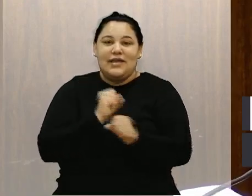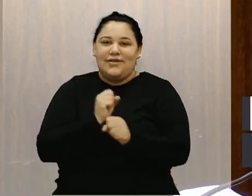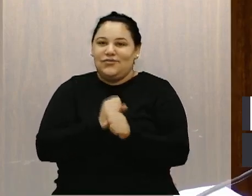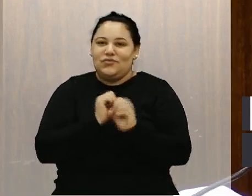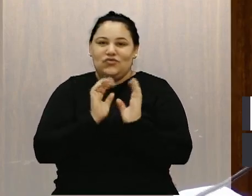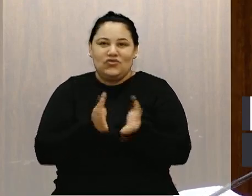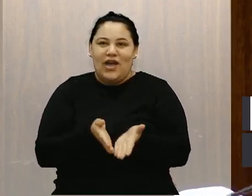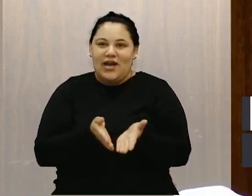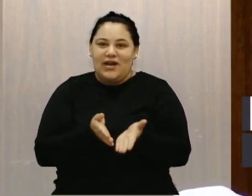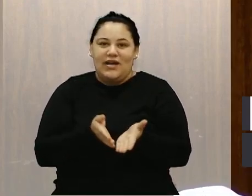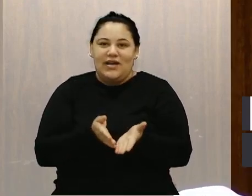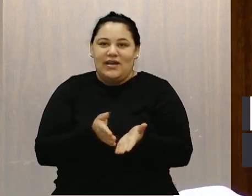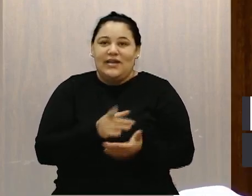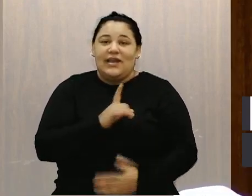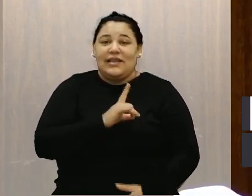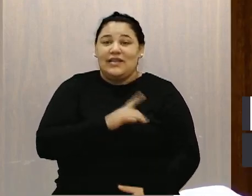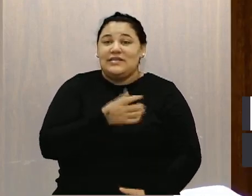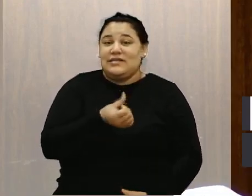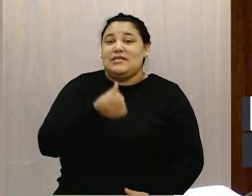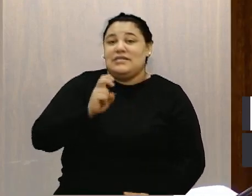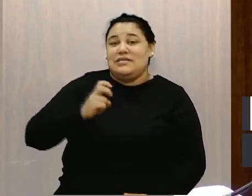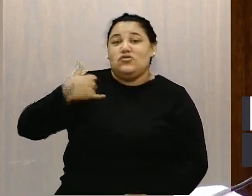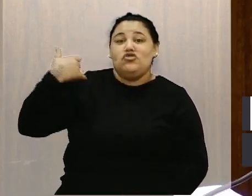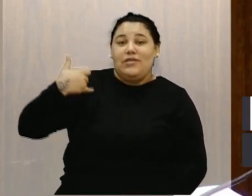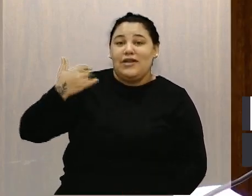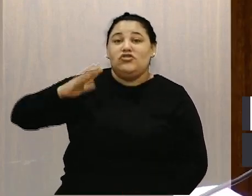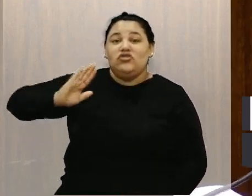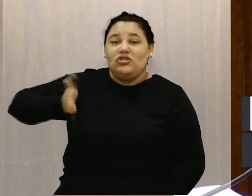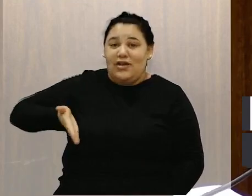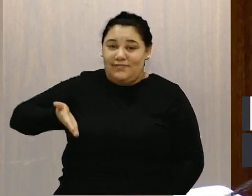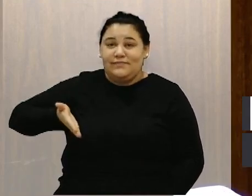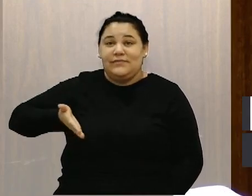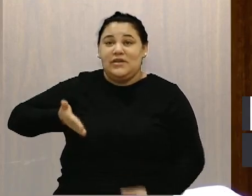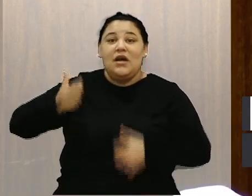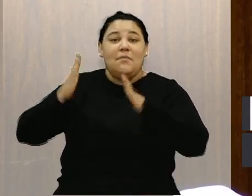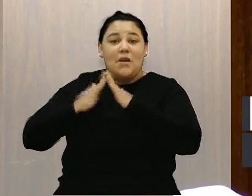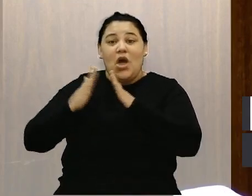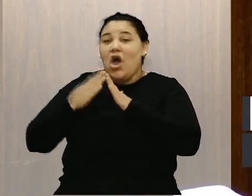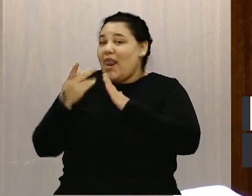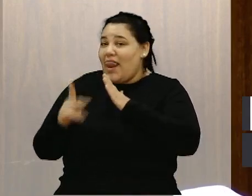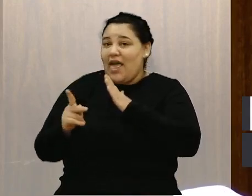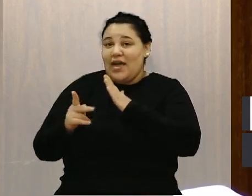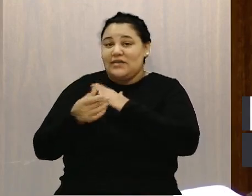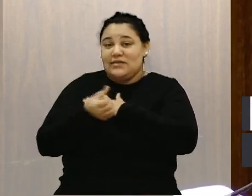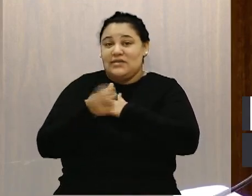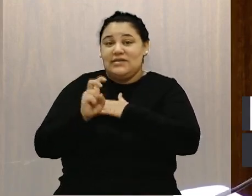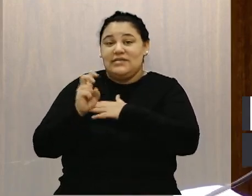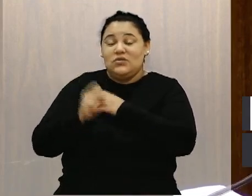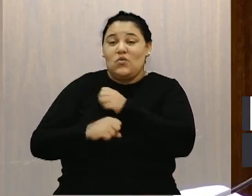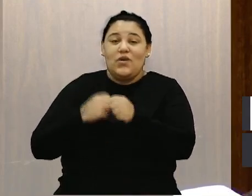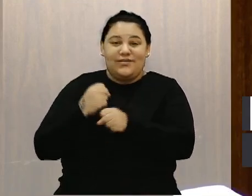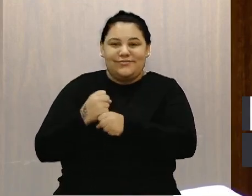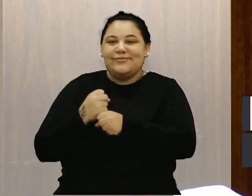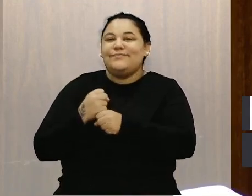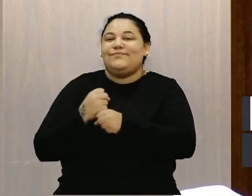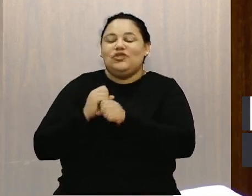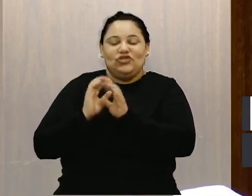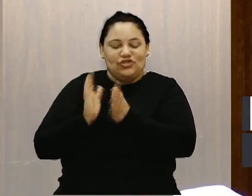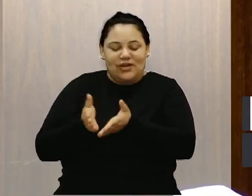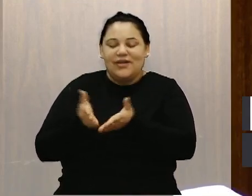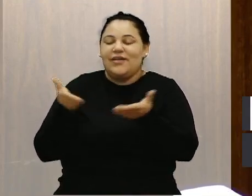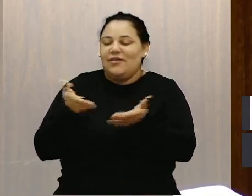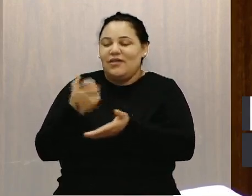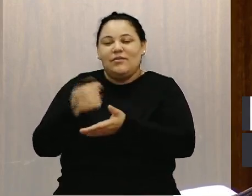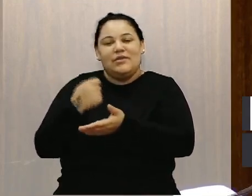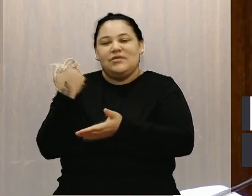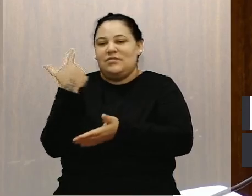ela já tem 65 anos. E ela, então, mora lá há 65 anos. E que agora ela teve que sair de